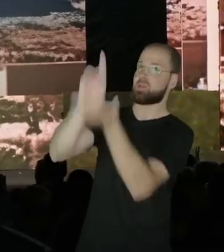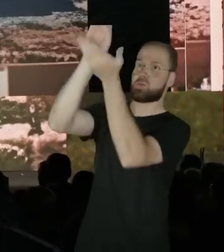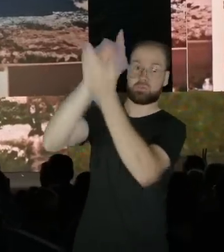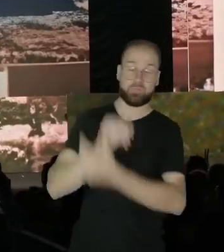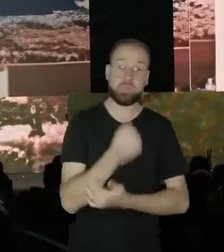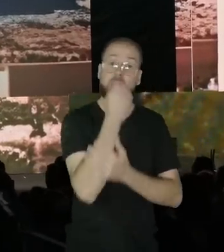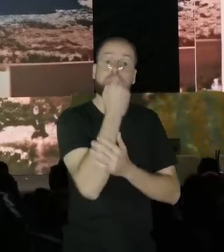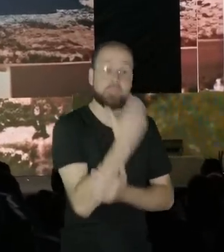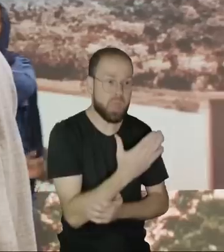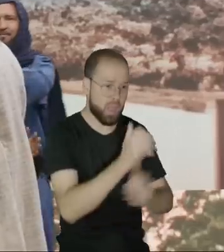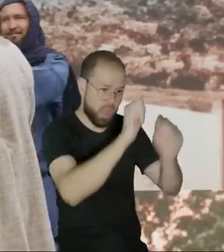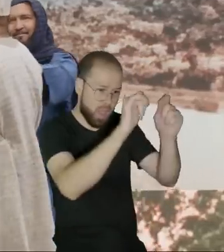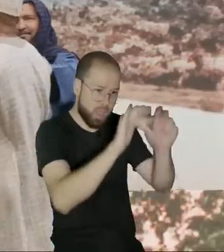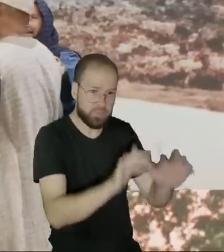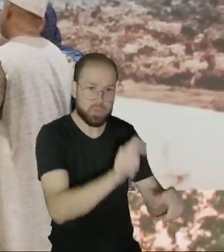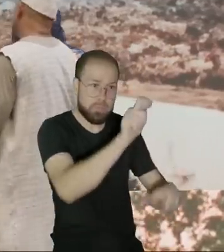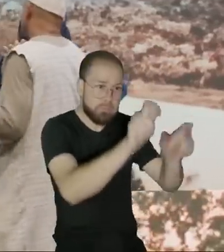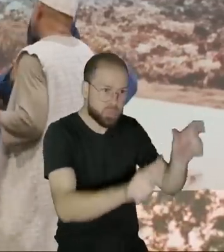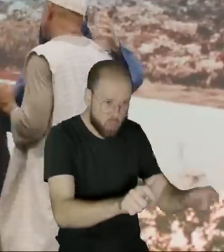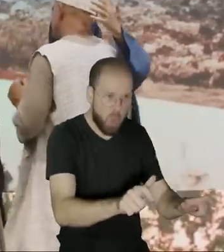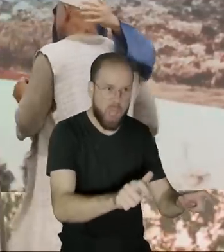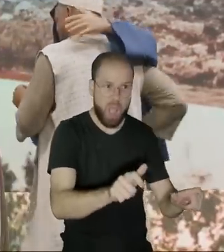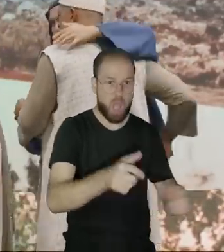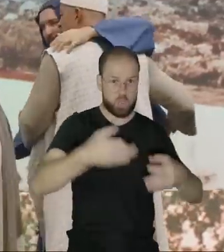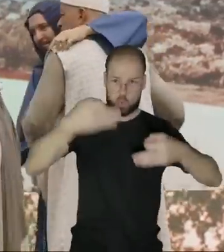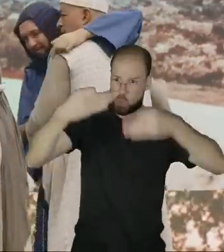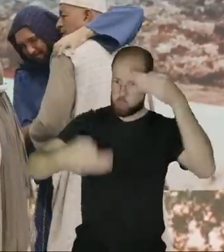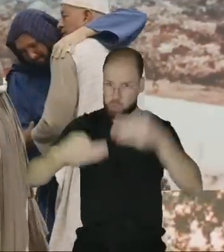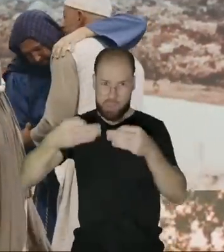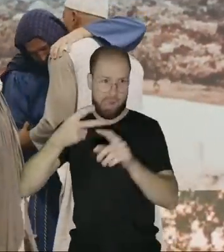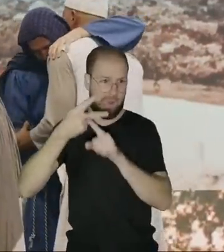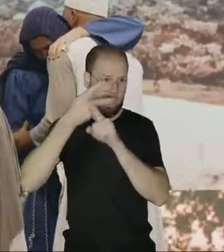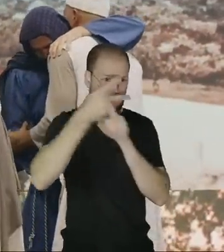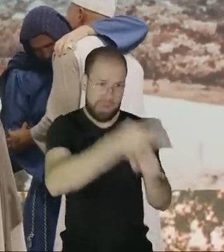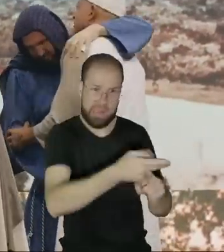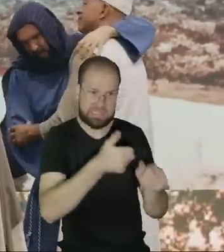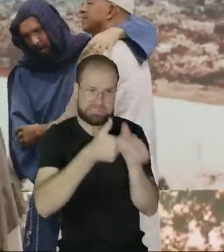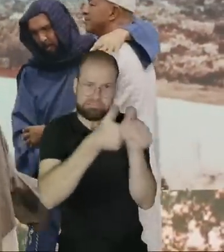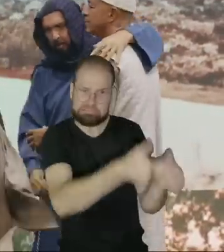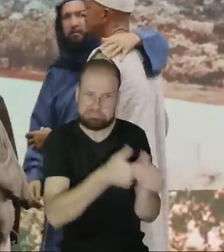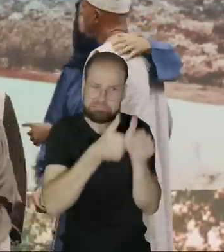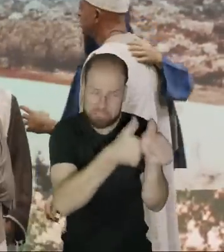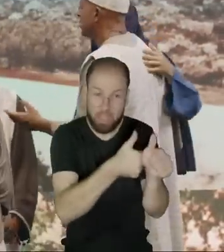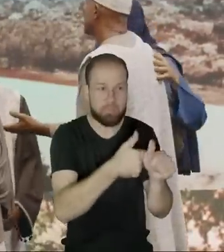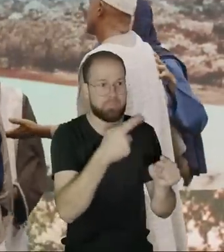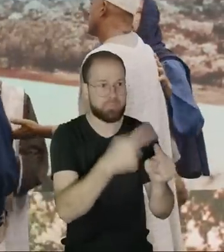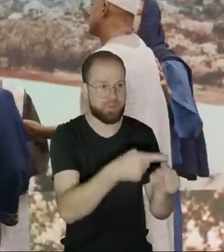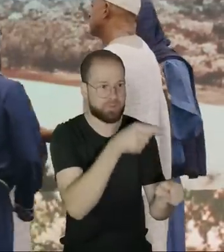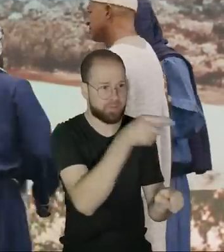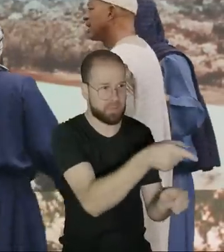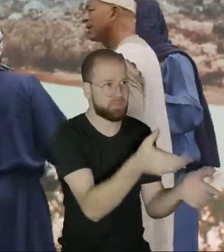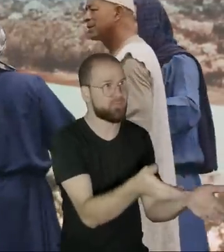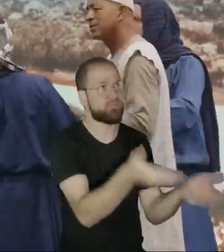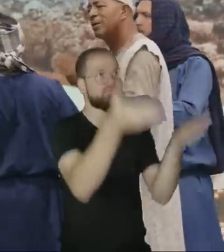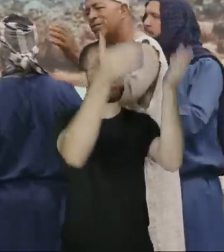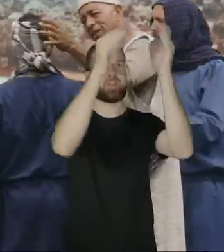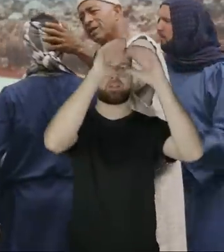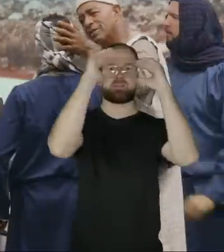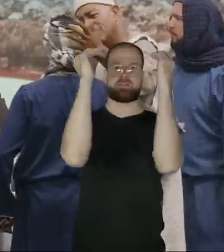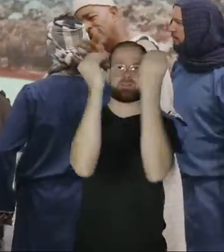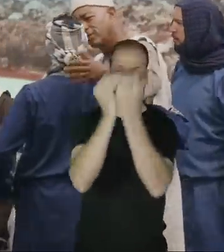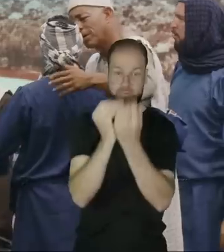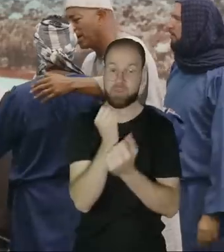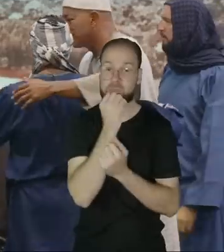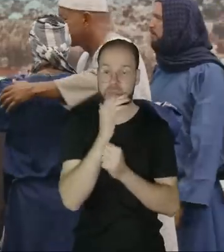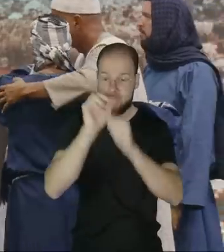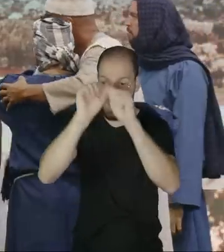Bem-aventurados os que sofrem perseguição por causa da justiça, porque deles é o reino dos céus. E bem-aventurados